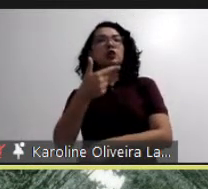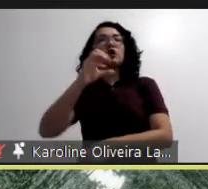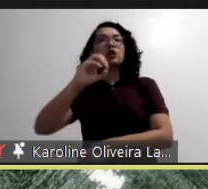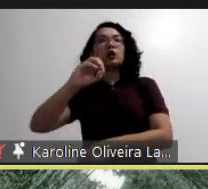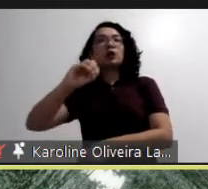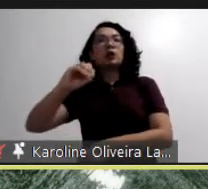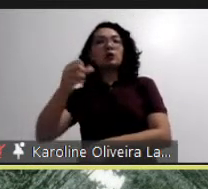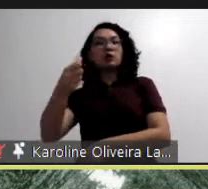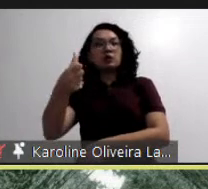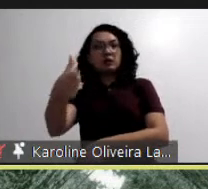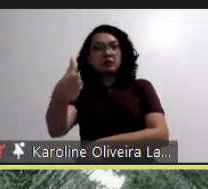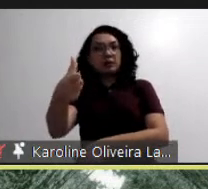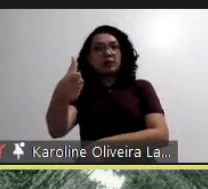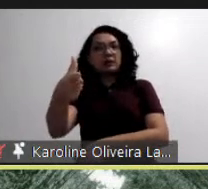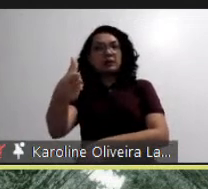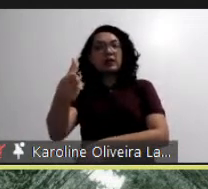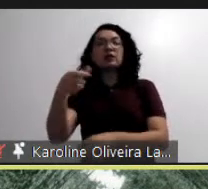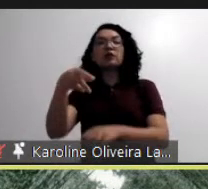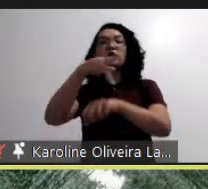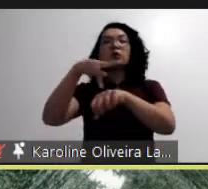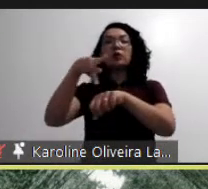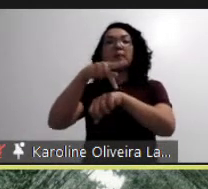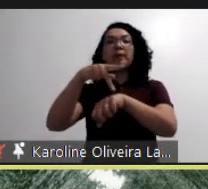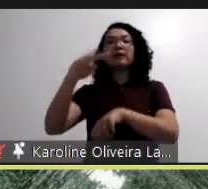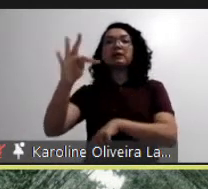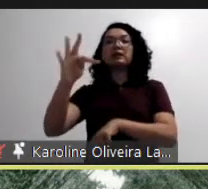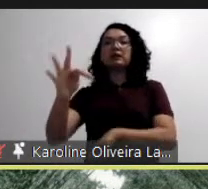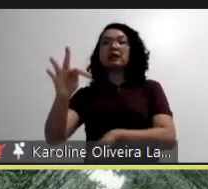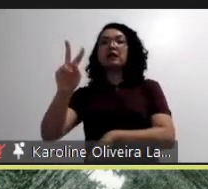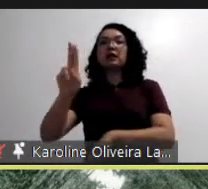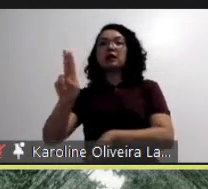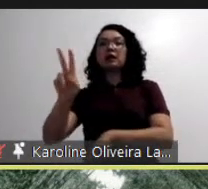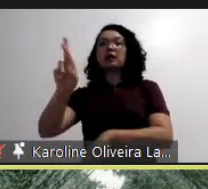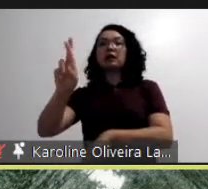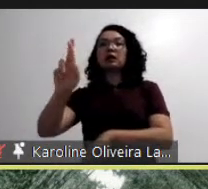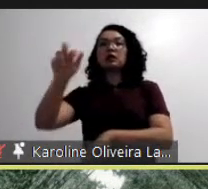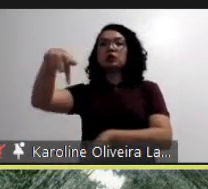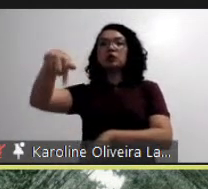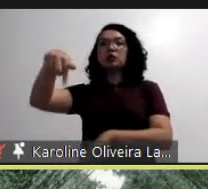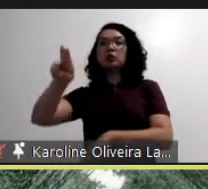foi em Istambul, na Turquia, né? Era uma situação bem diferente da Turquia de hoje.